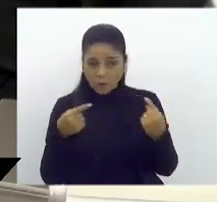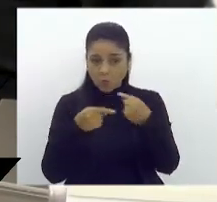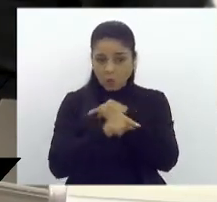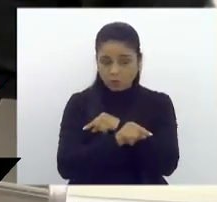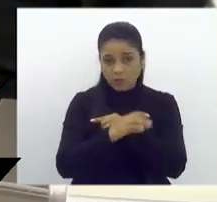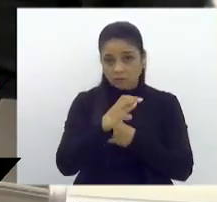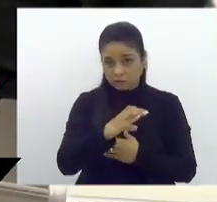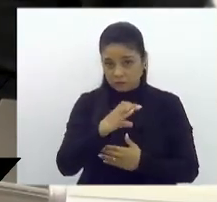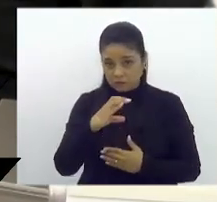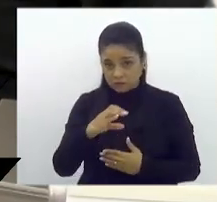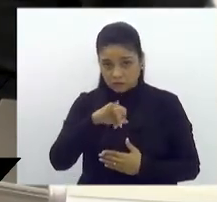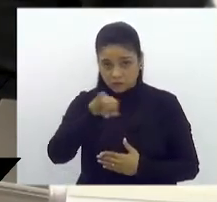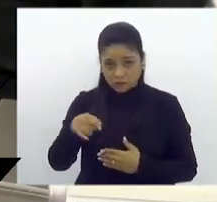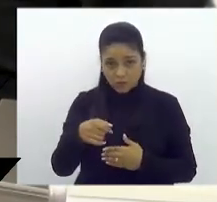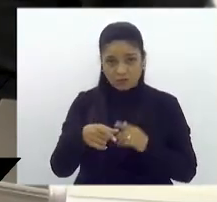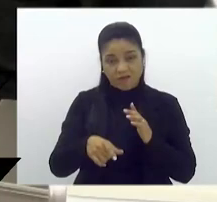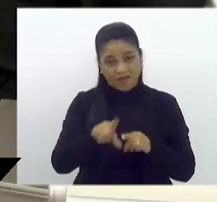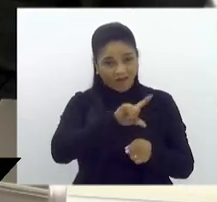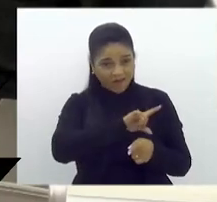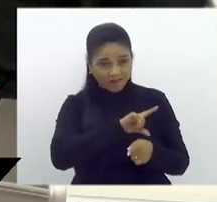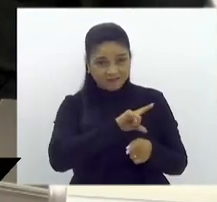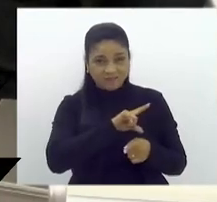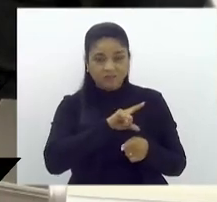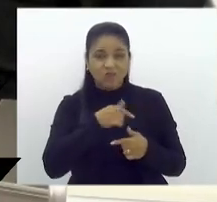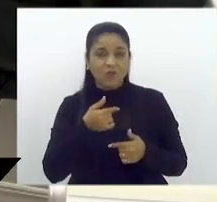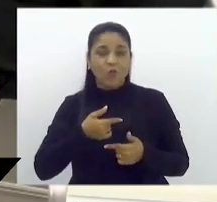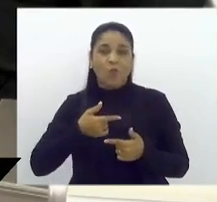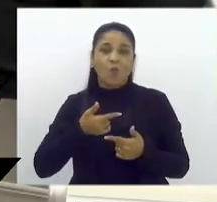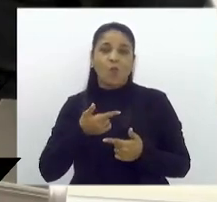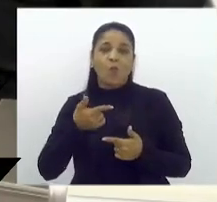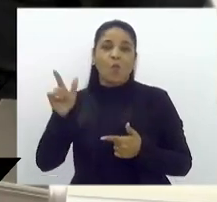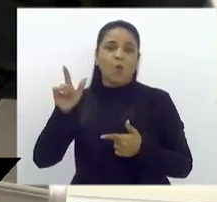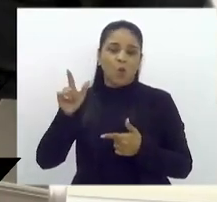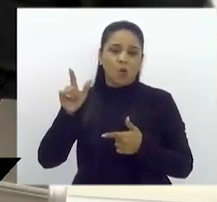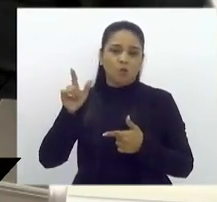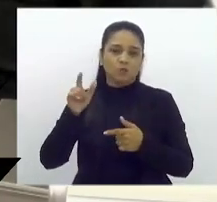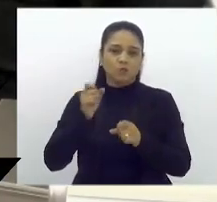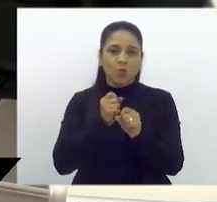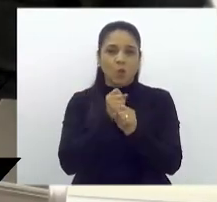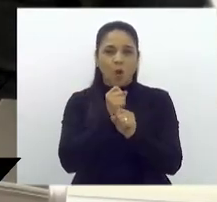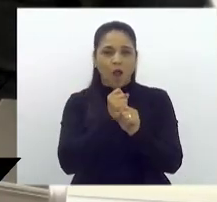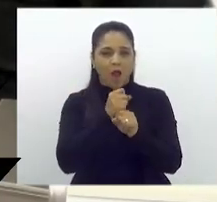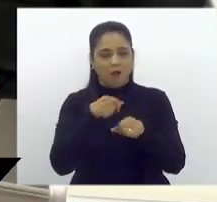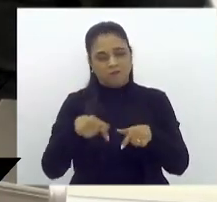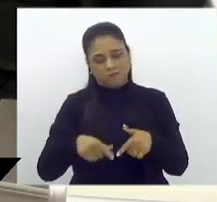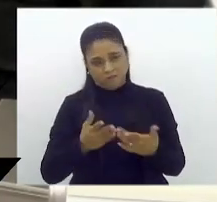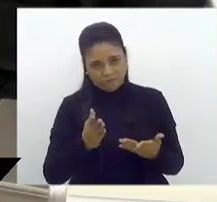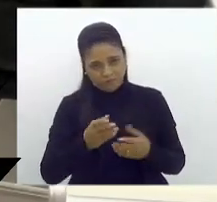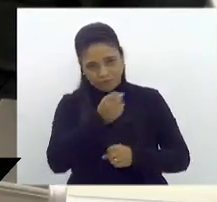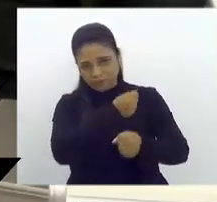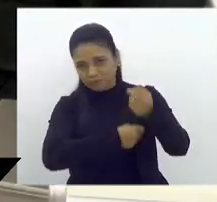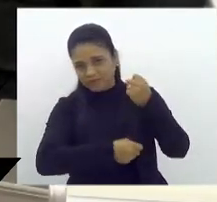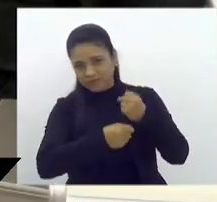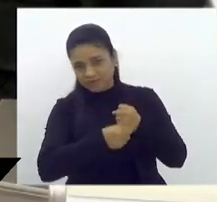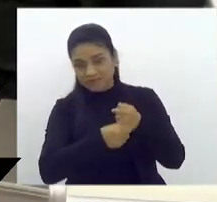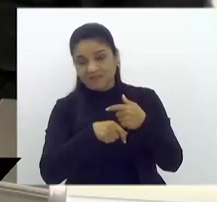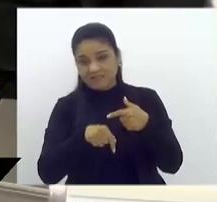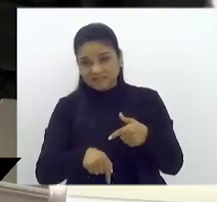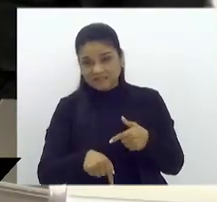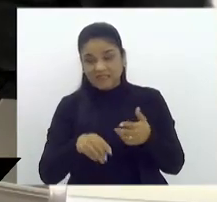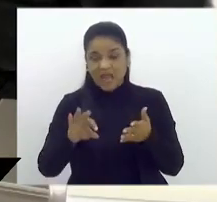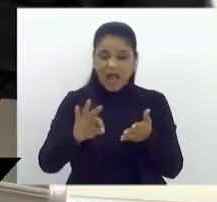CCJ anterior, primeiro que é de outra legislatura, quer dizer, não é nem dessa legislatura. Quer dizer, se